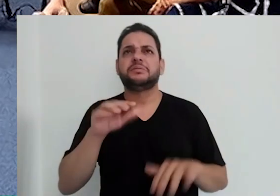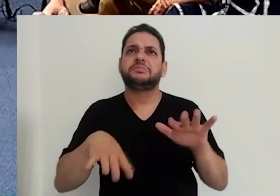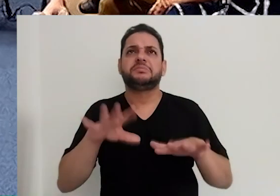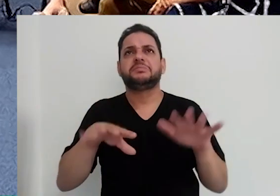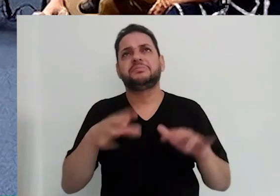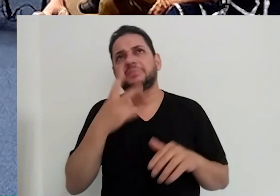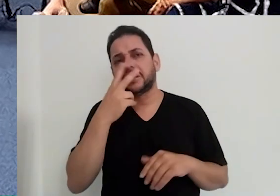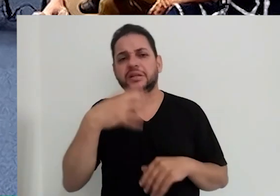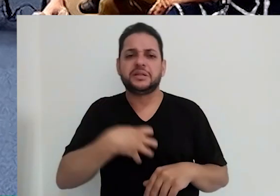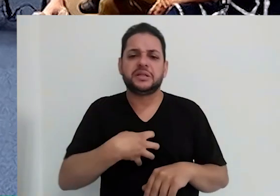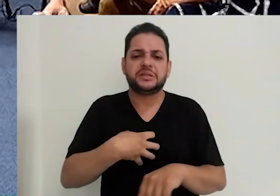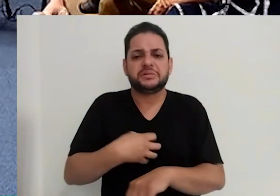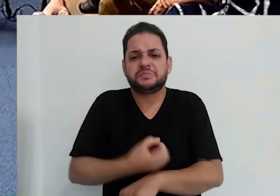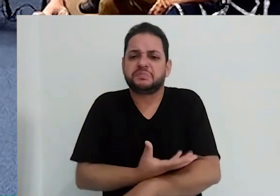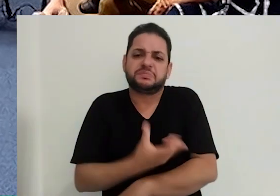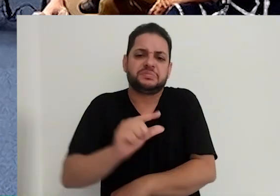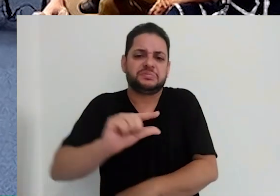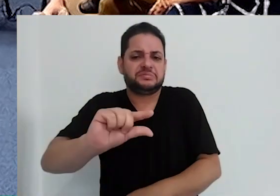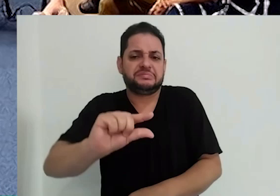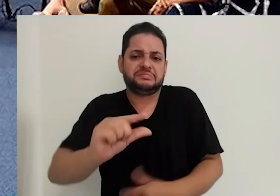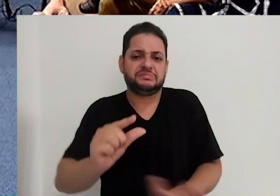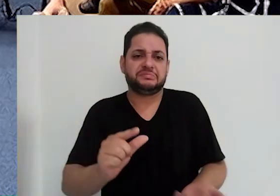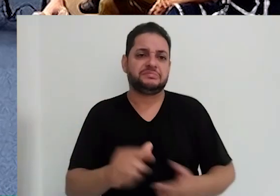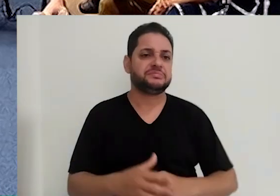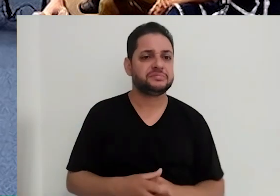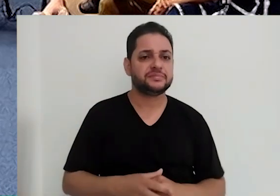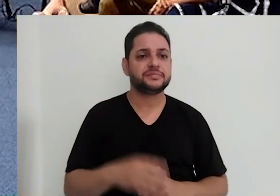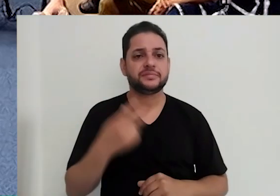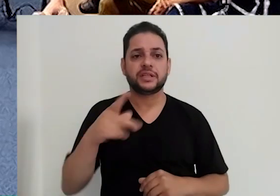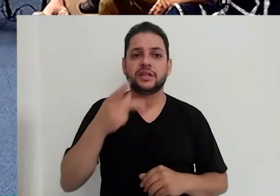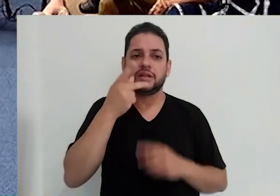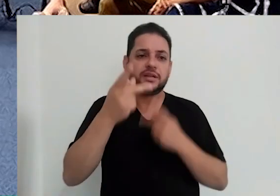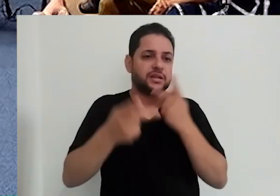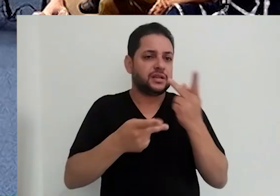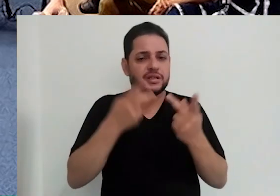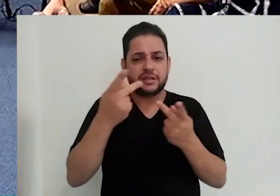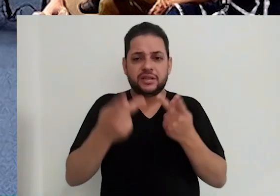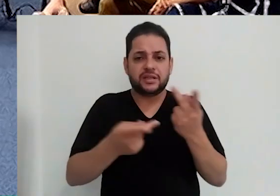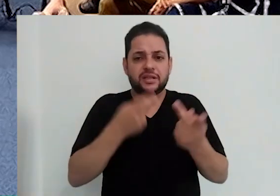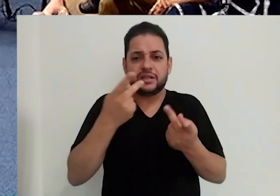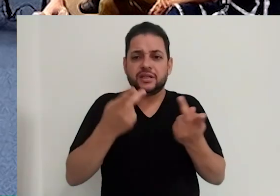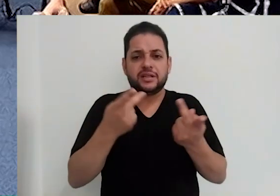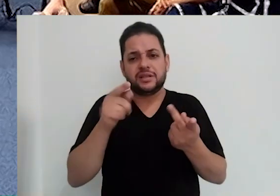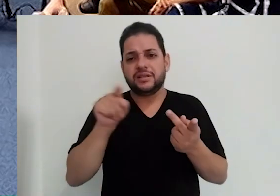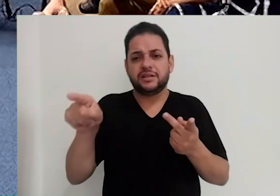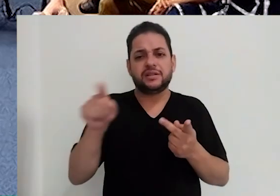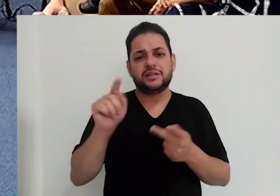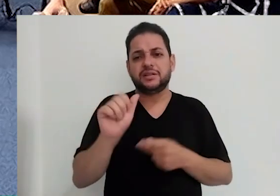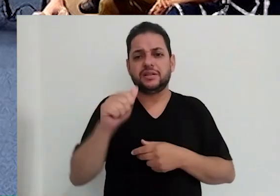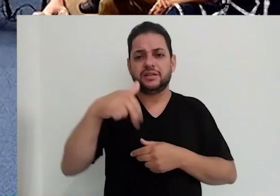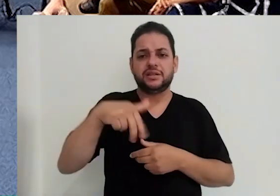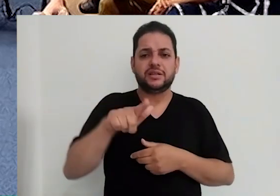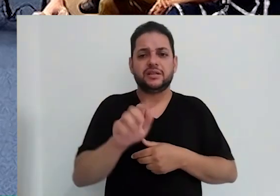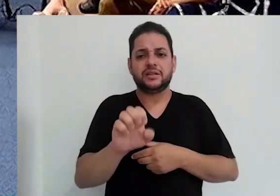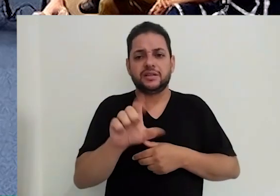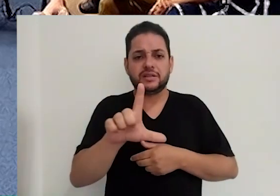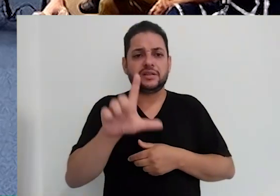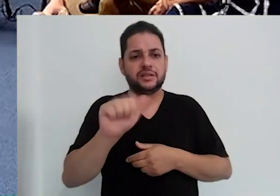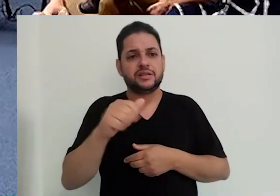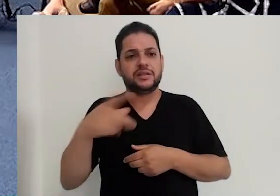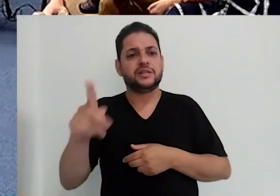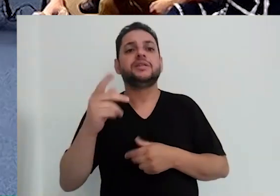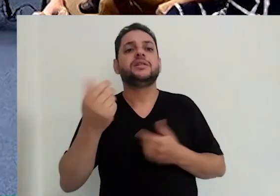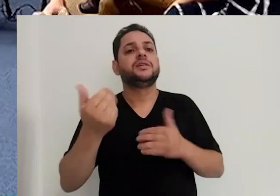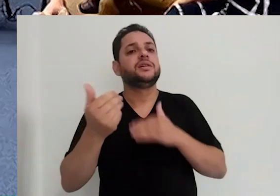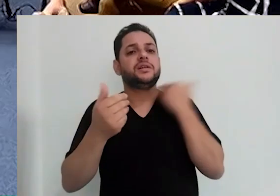muito ele não o jeito que ele fala da Ângela al Eu já tinha visto ele falar milhões de vezes desde que desde a morte dela ele